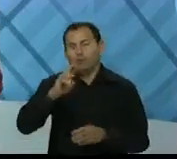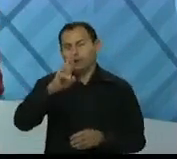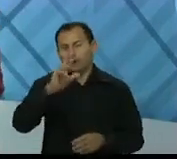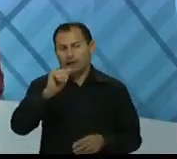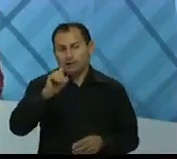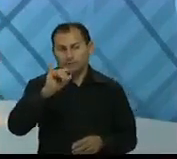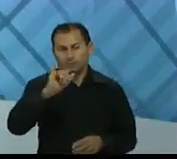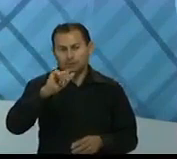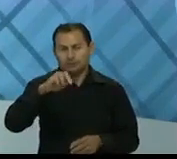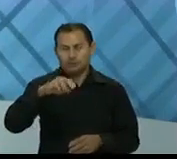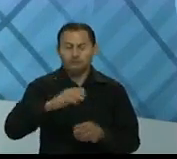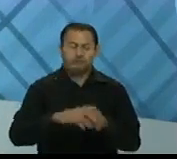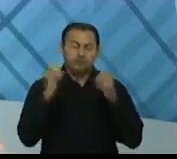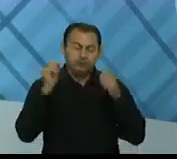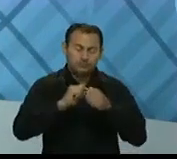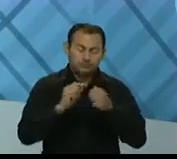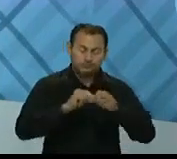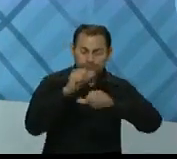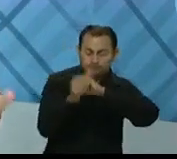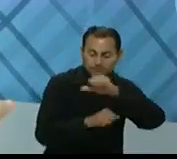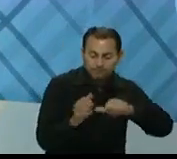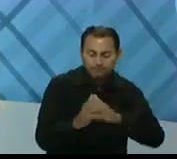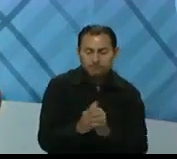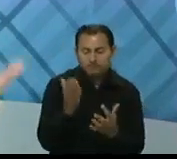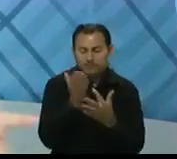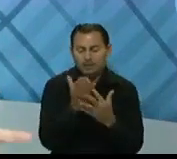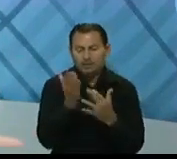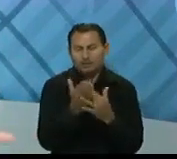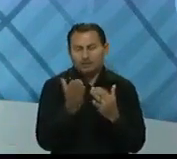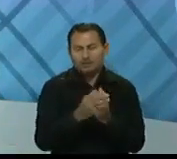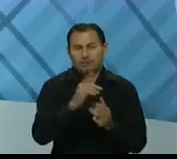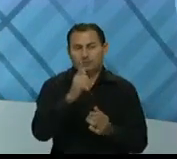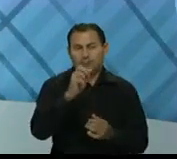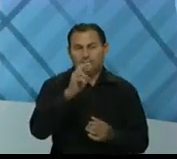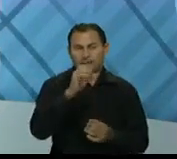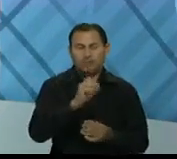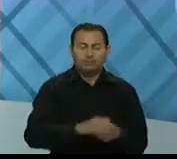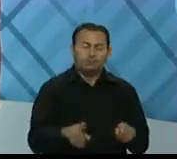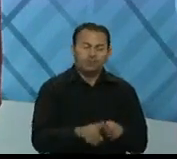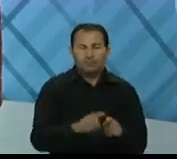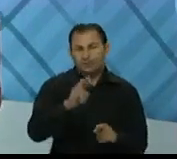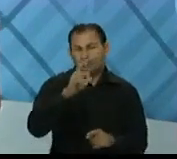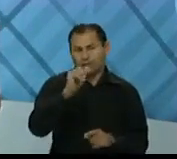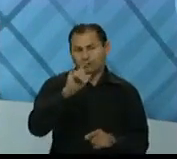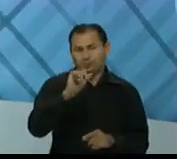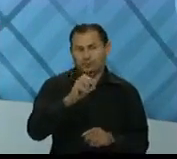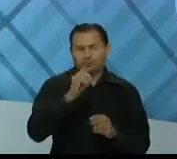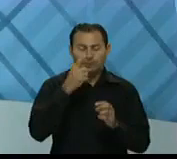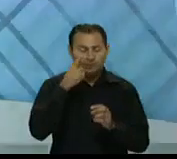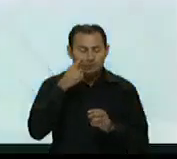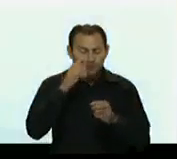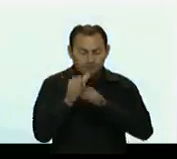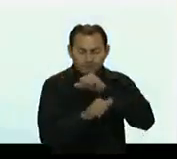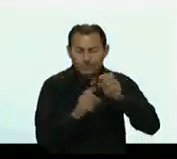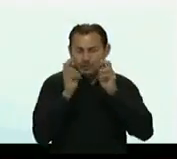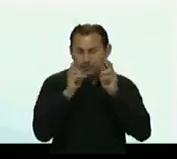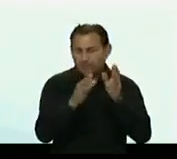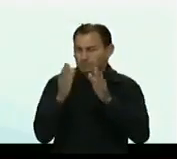radianos. E é possível fazer uma conversão entre o grau e o radiano. Vamos ver como se faz uma